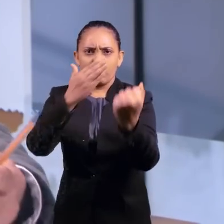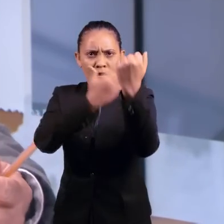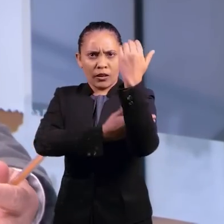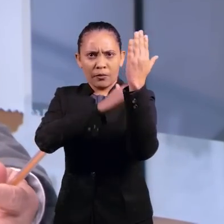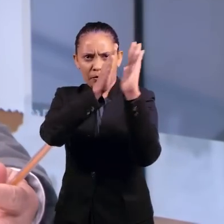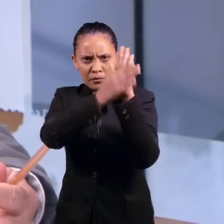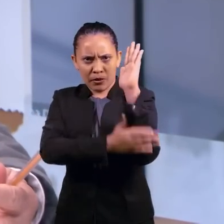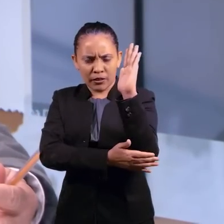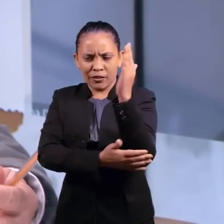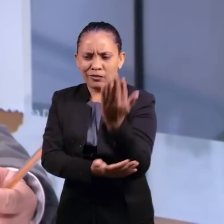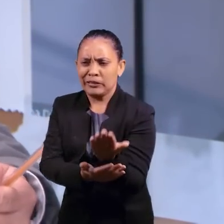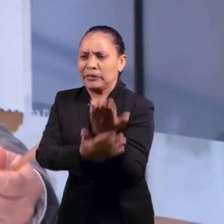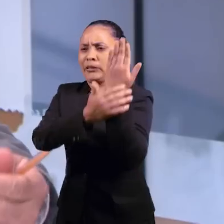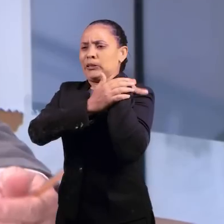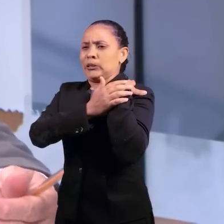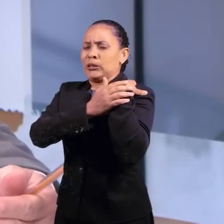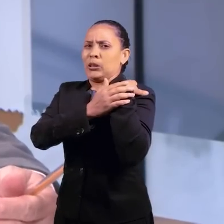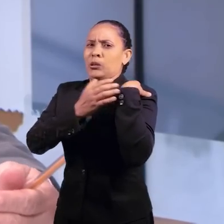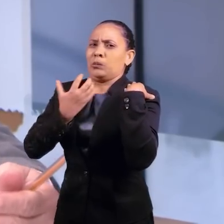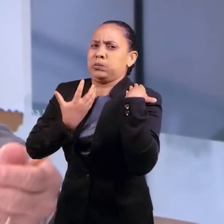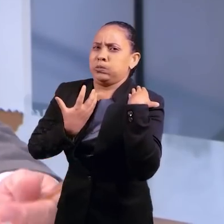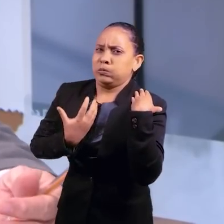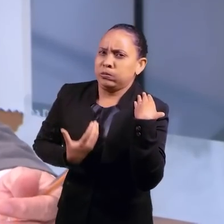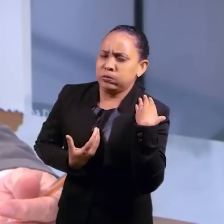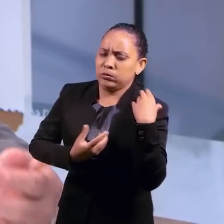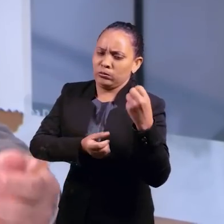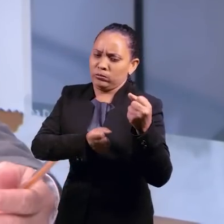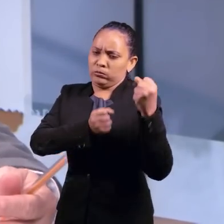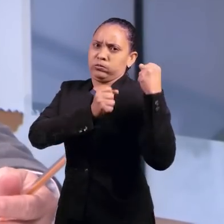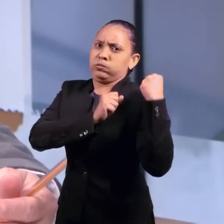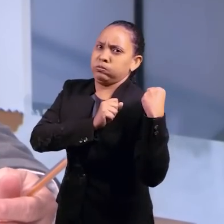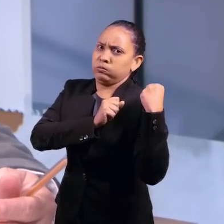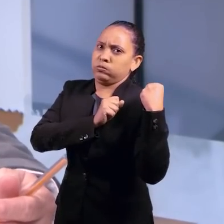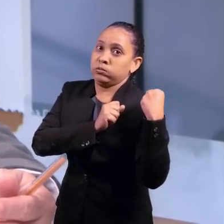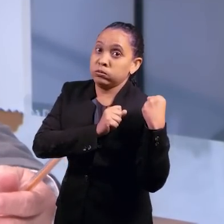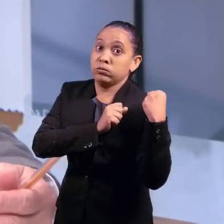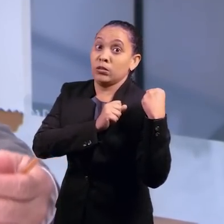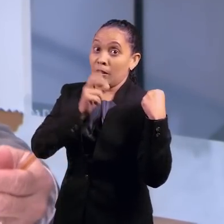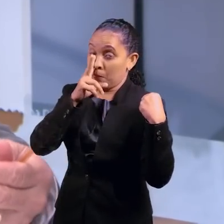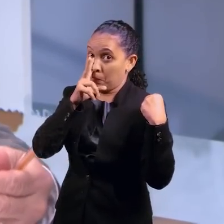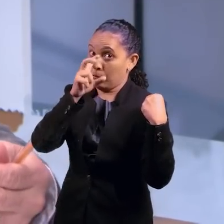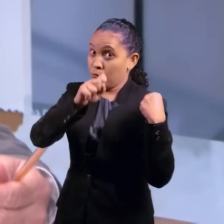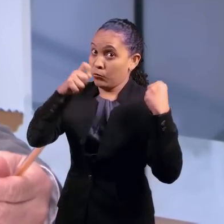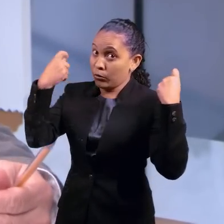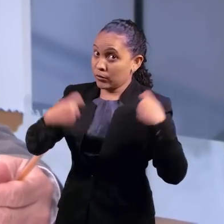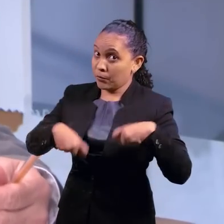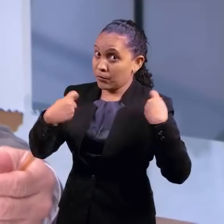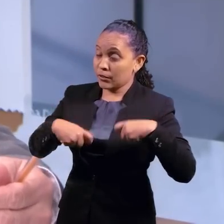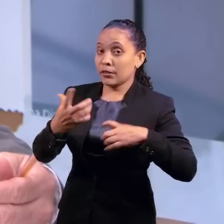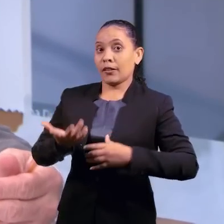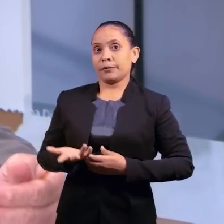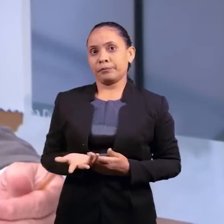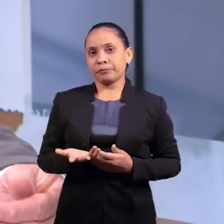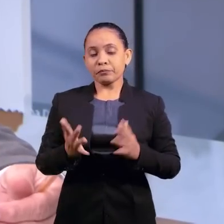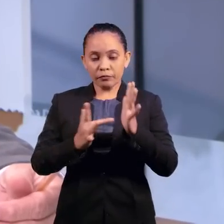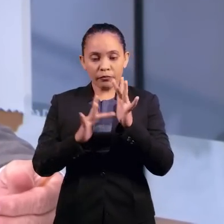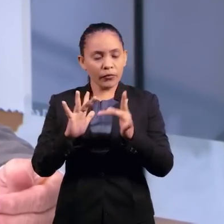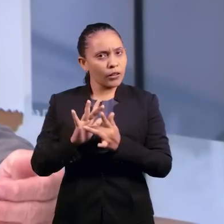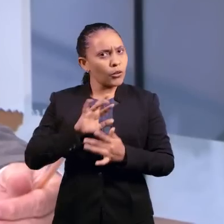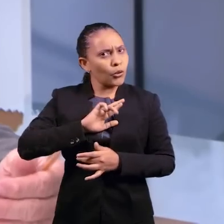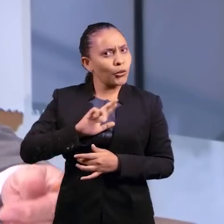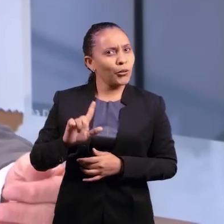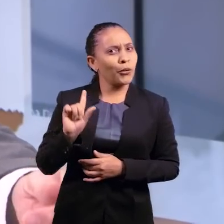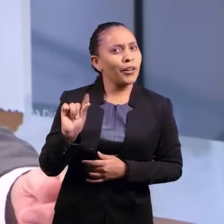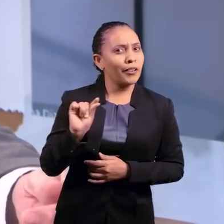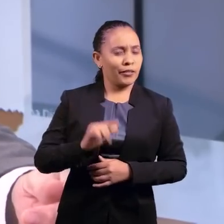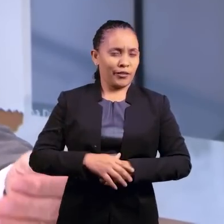E aquilo era um serviço forçado, era um serviço pesado, braçal. Então, o Senhor Jesus não era uma pessoa que não